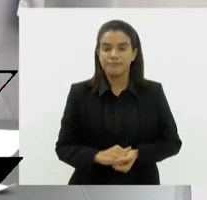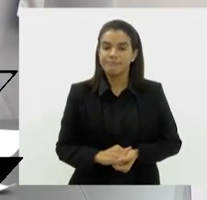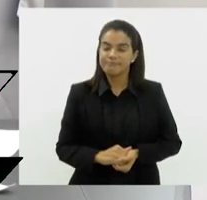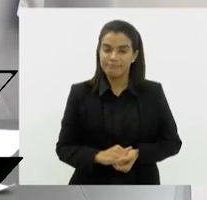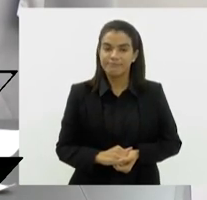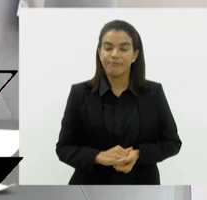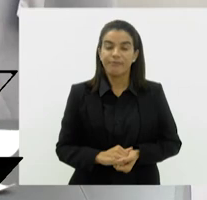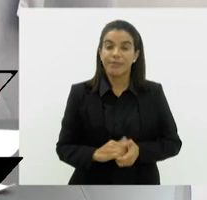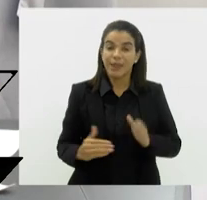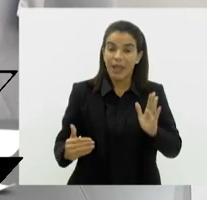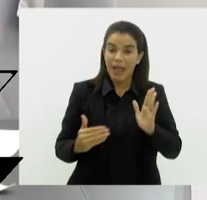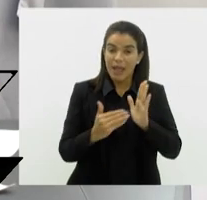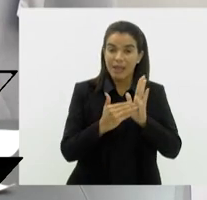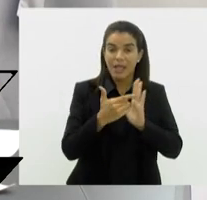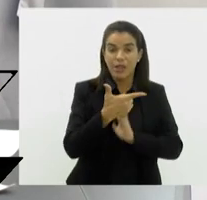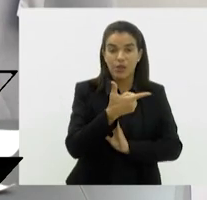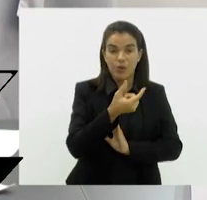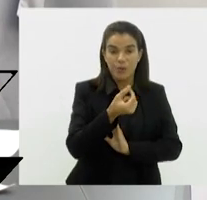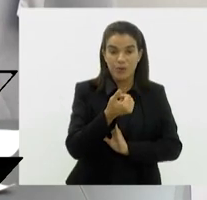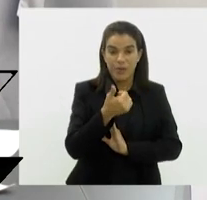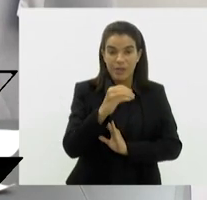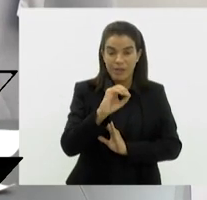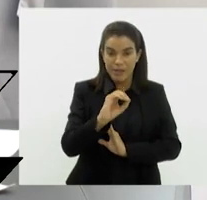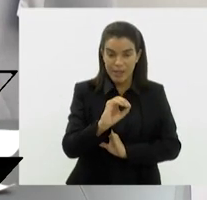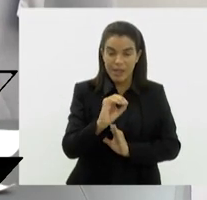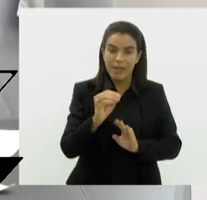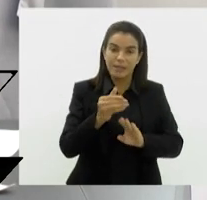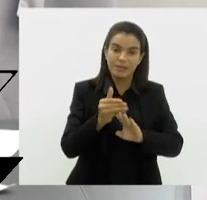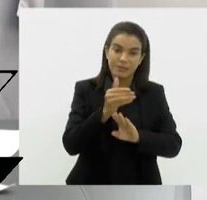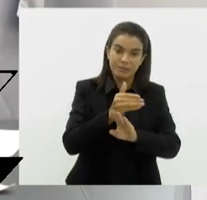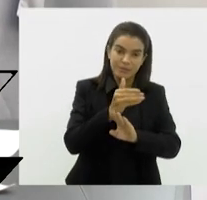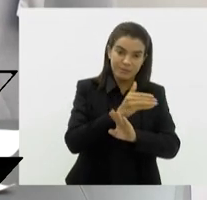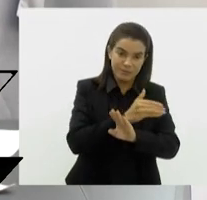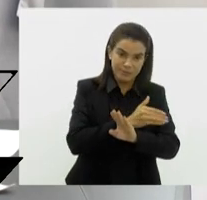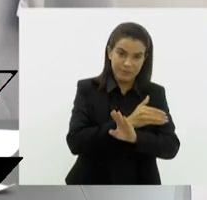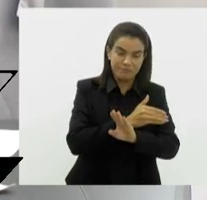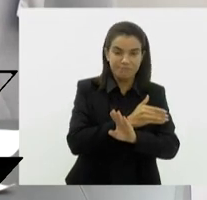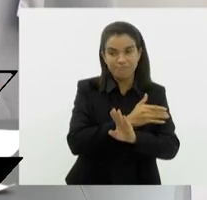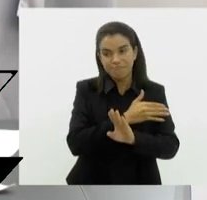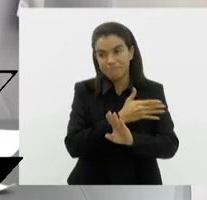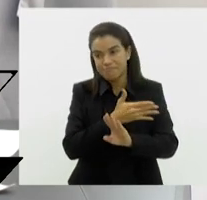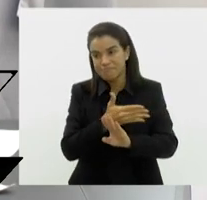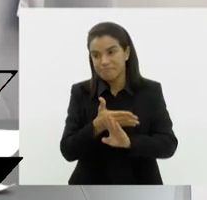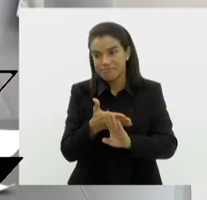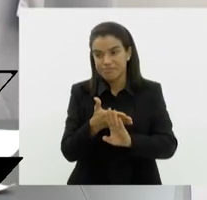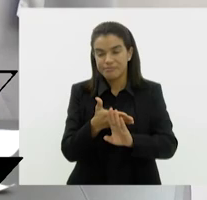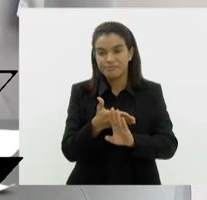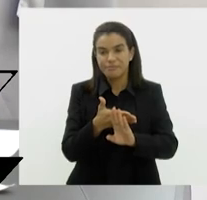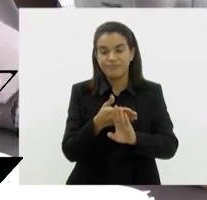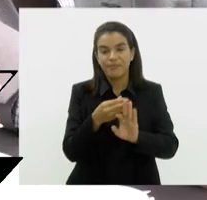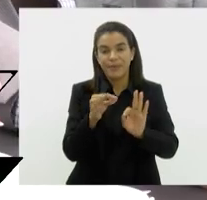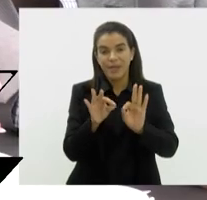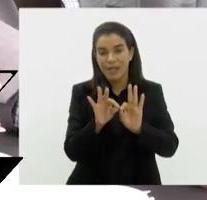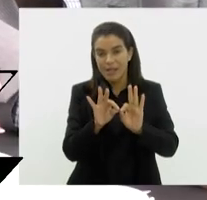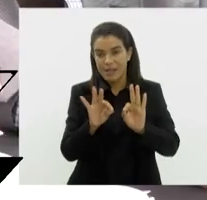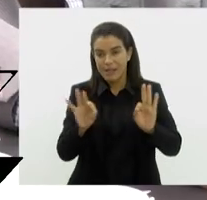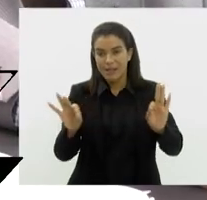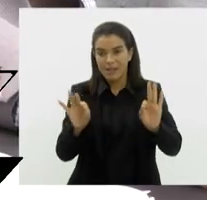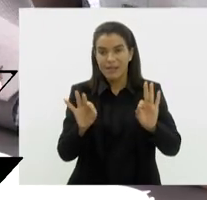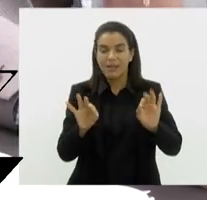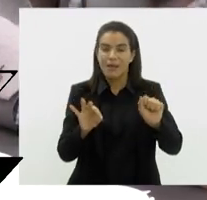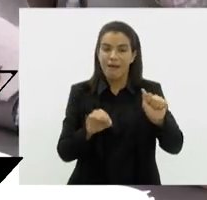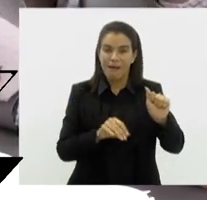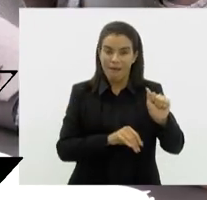Aqui está. Até o ano de 2010, quer dizer, são anteriores. A linha C. Aí a linha A, né, do